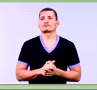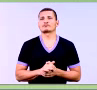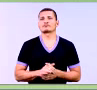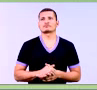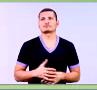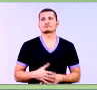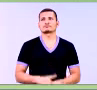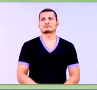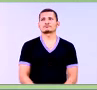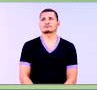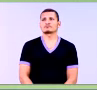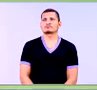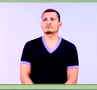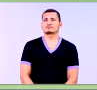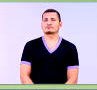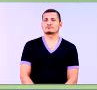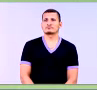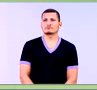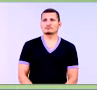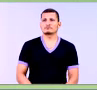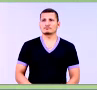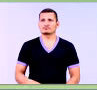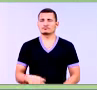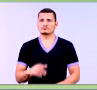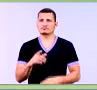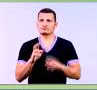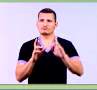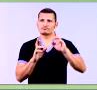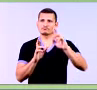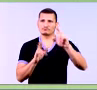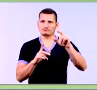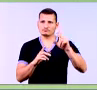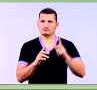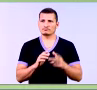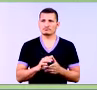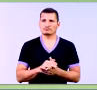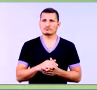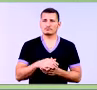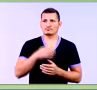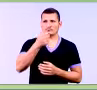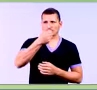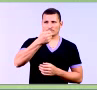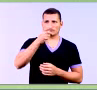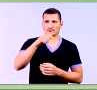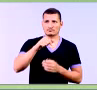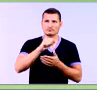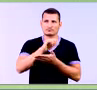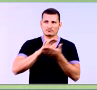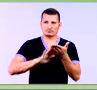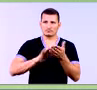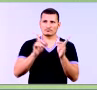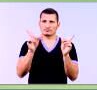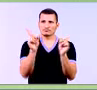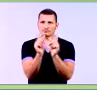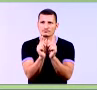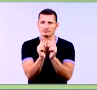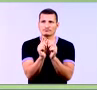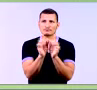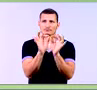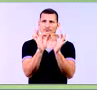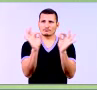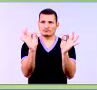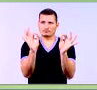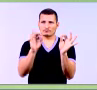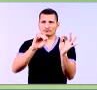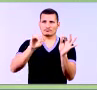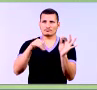valor. Observem a diferença. A primeira diferença é textual. É muito menor um código feito com